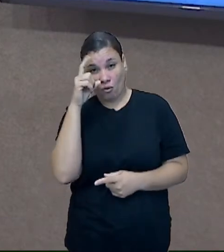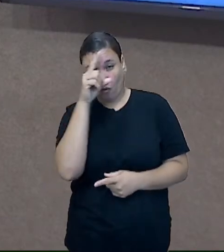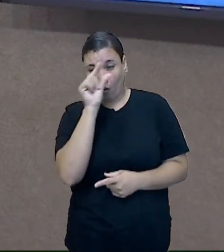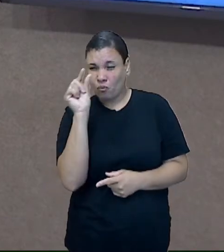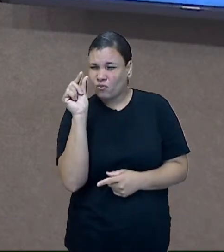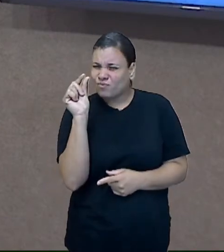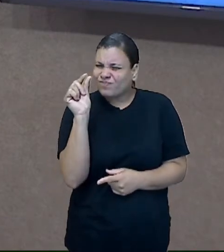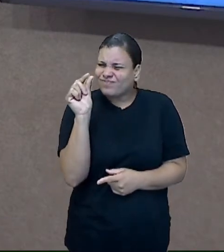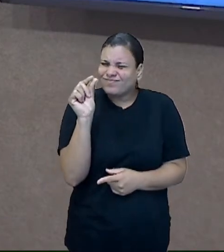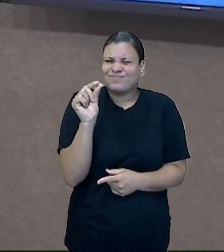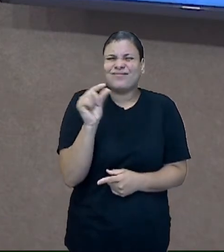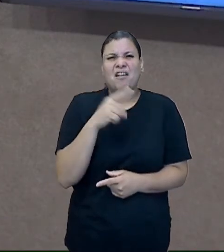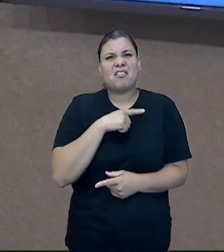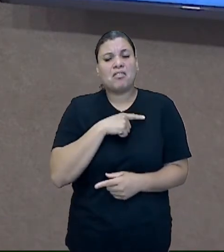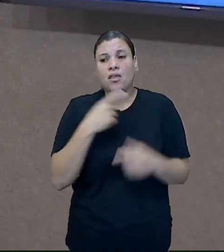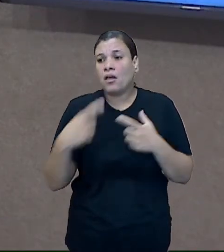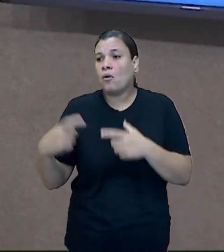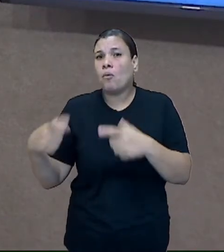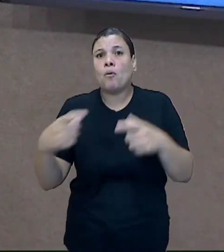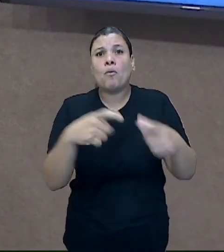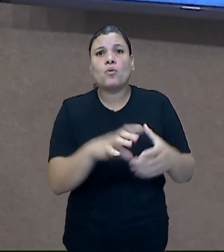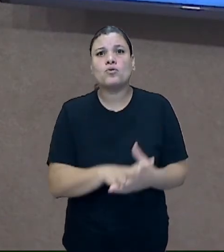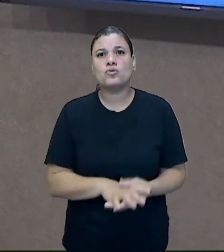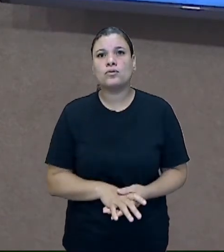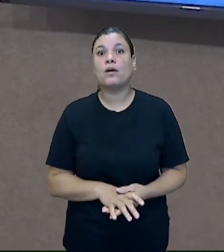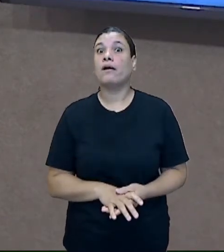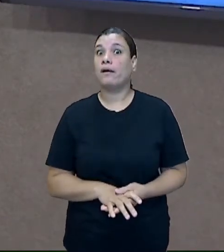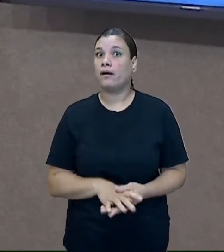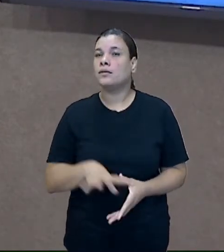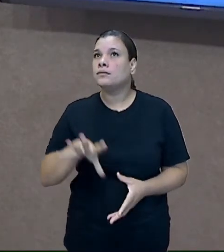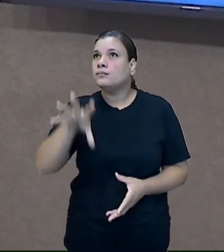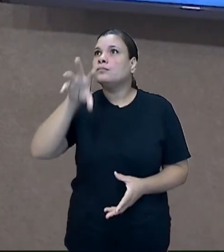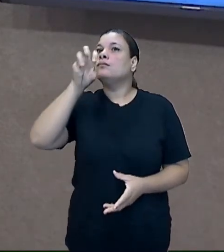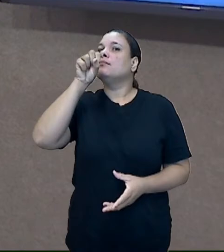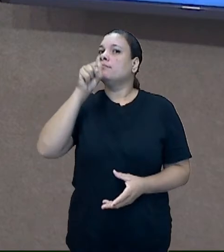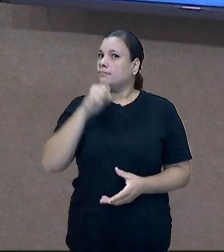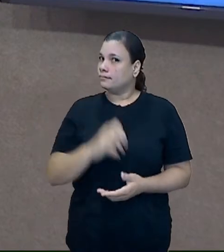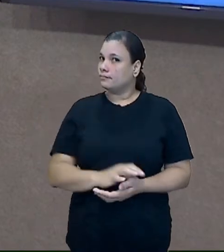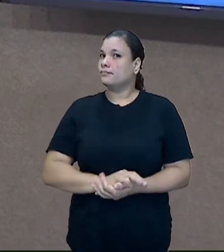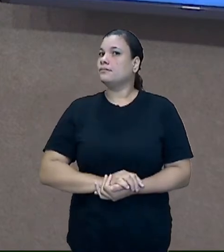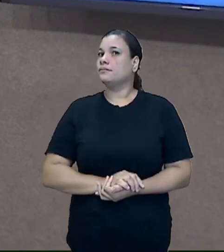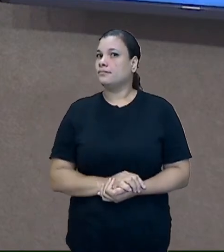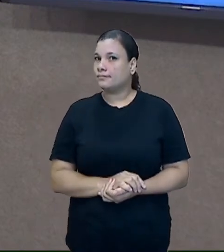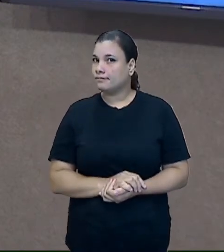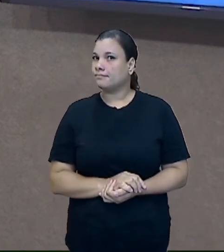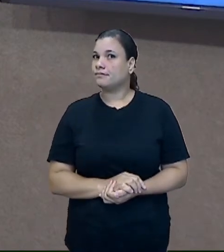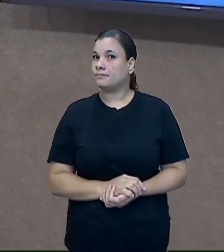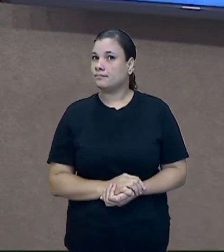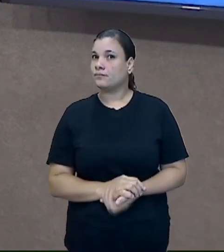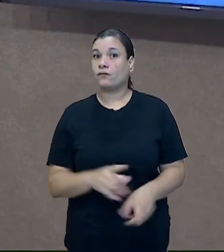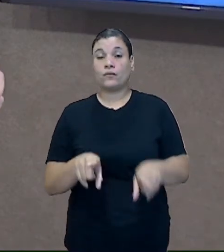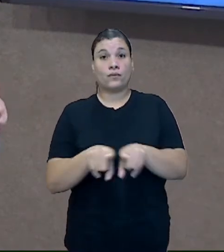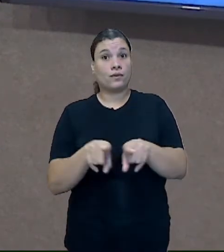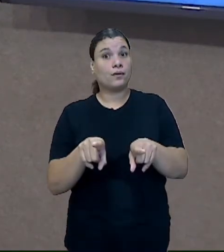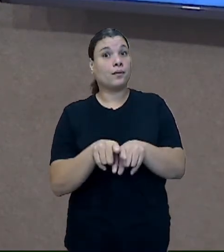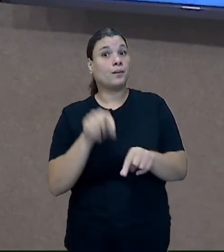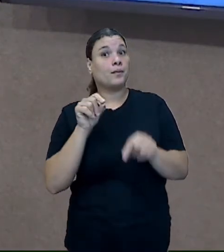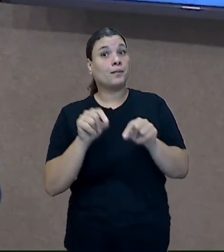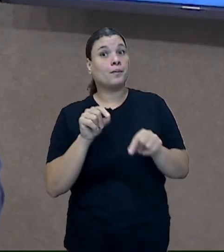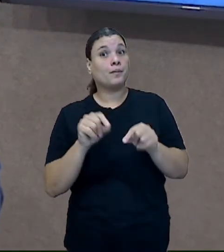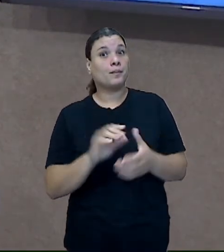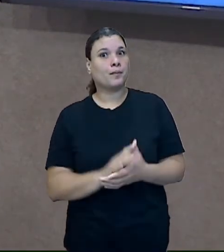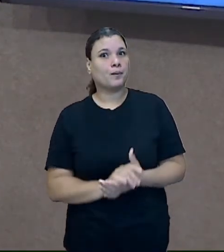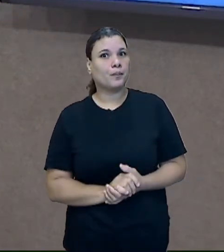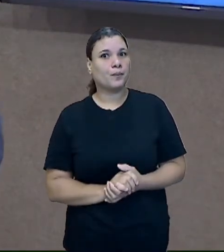poeira principalmente, mas também ele está presente na poeira que está dentro da nossa casa, no sofá,